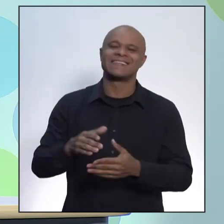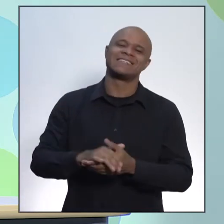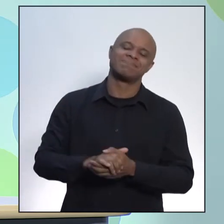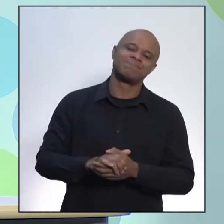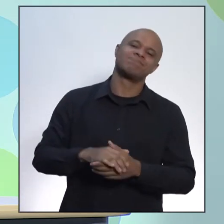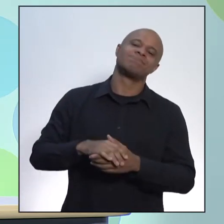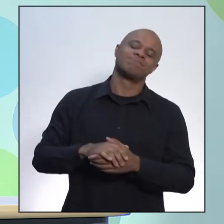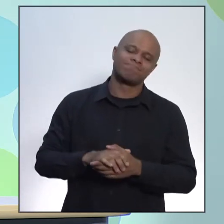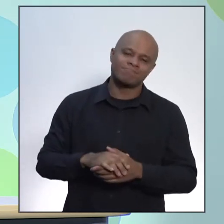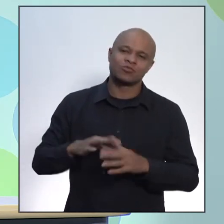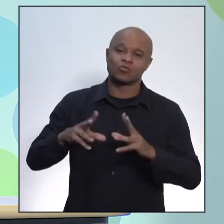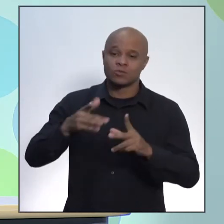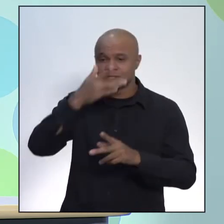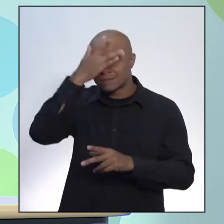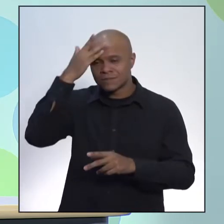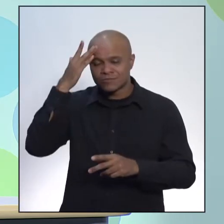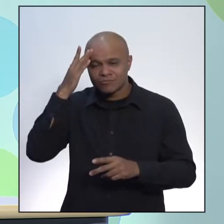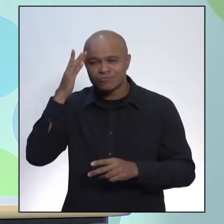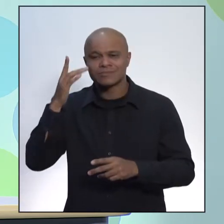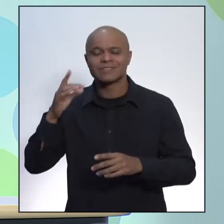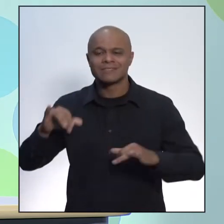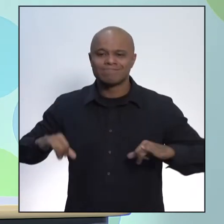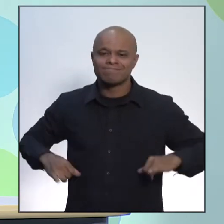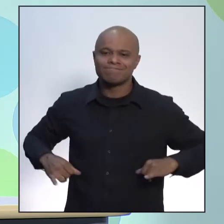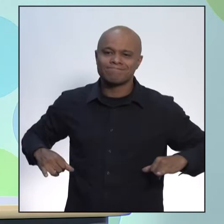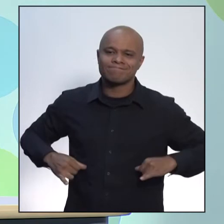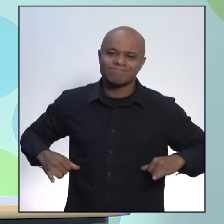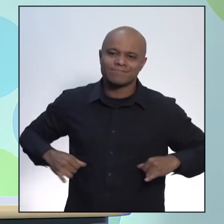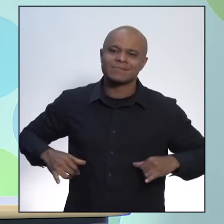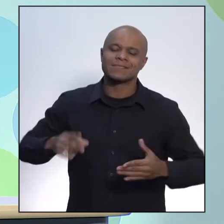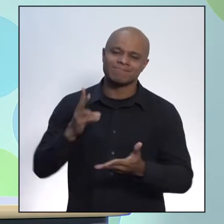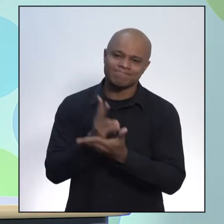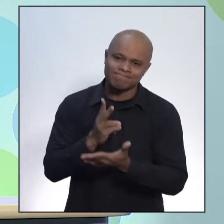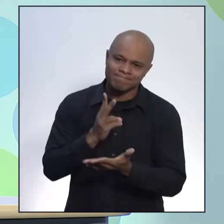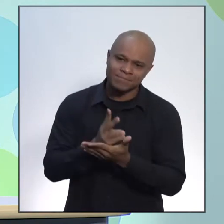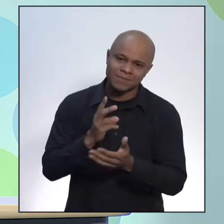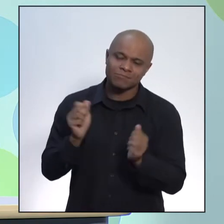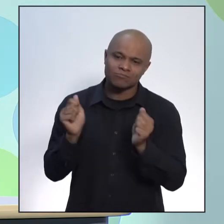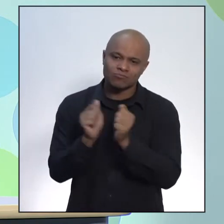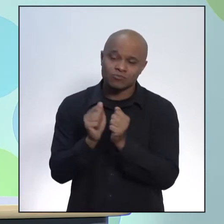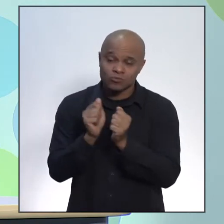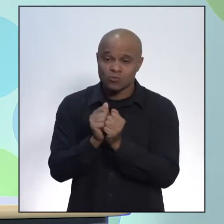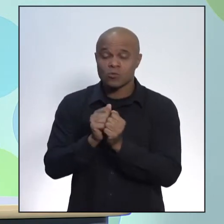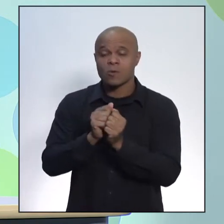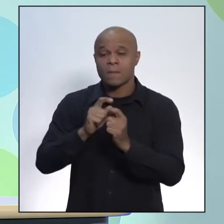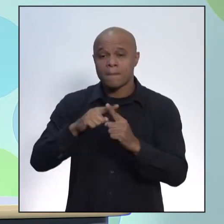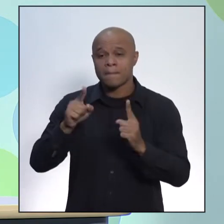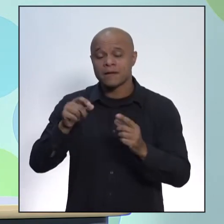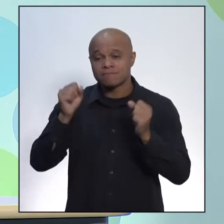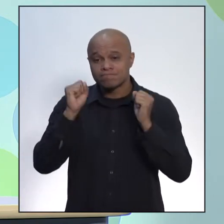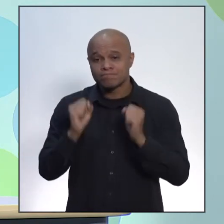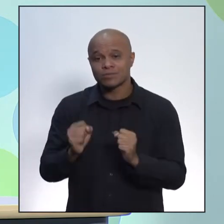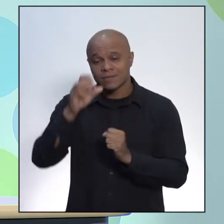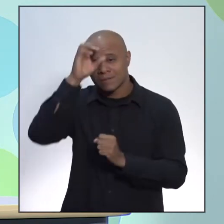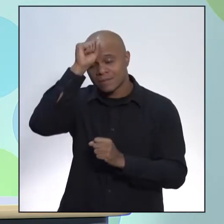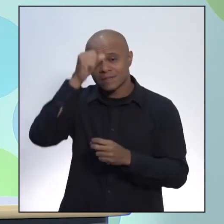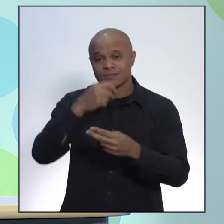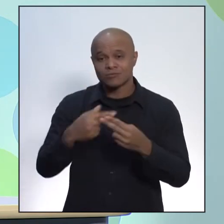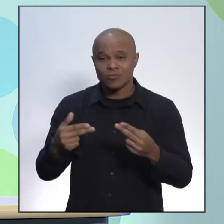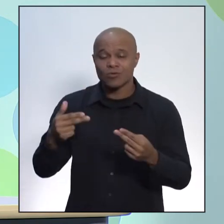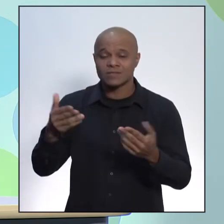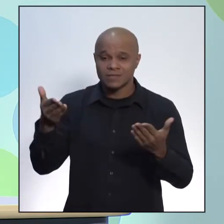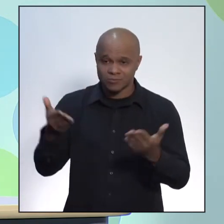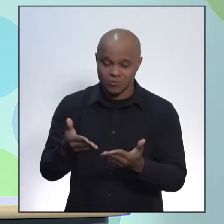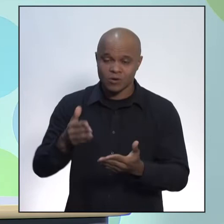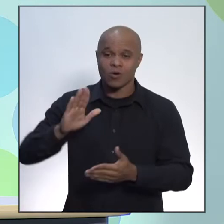todo mundo, está difícil em todas as esferas. Então, tirar um aprendizado. E quando nós voltarmos lá